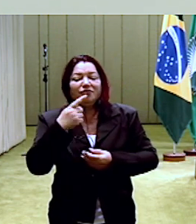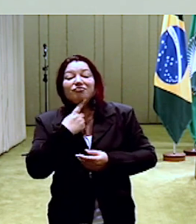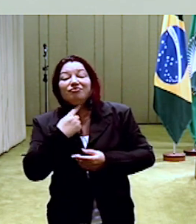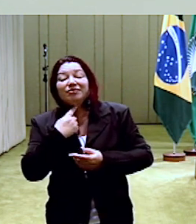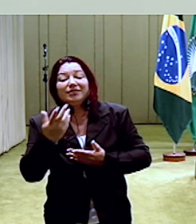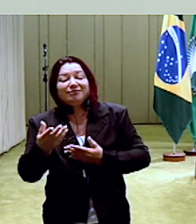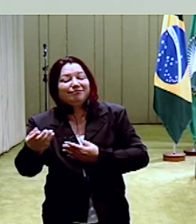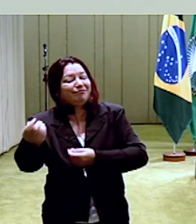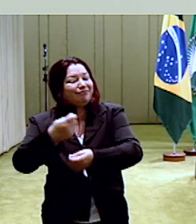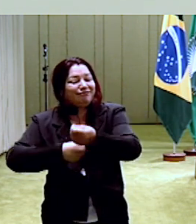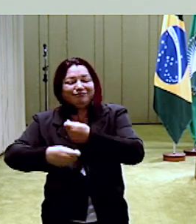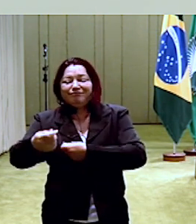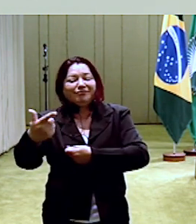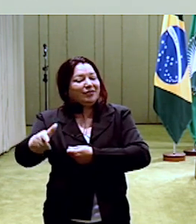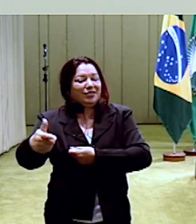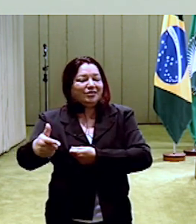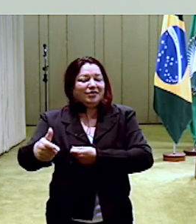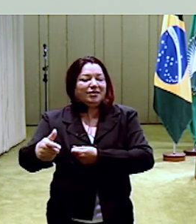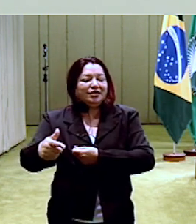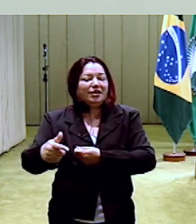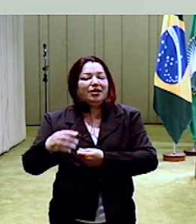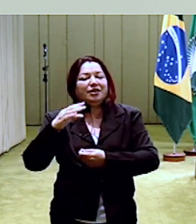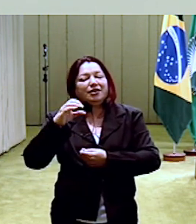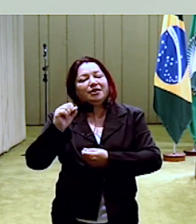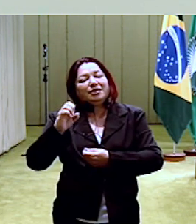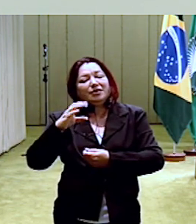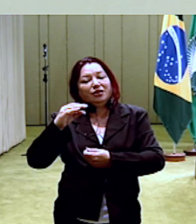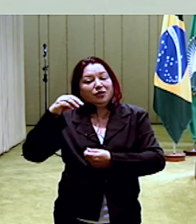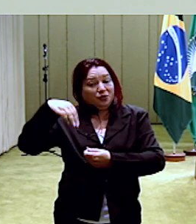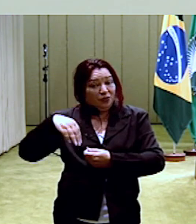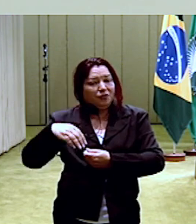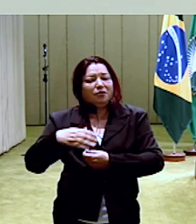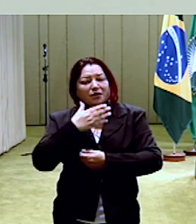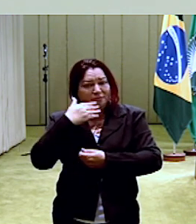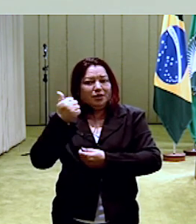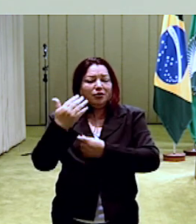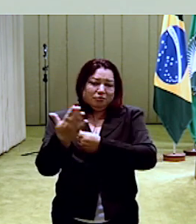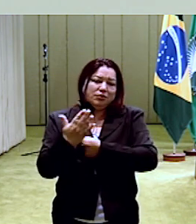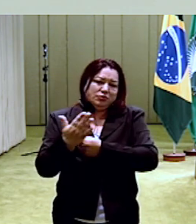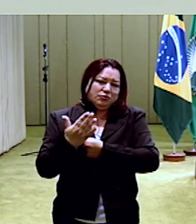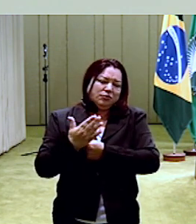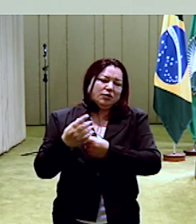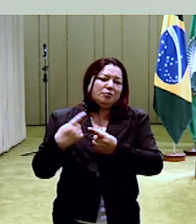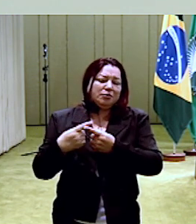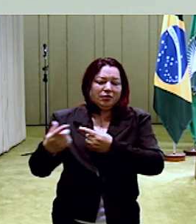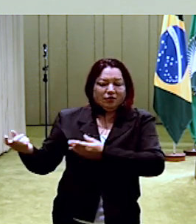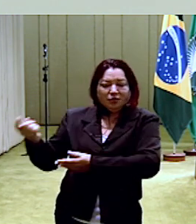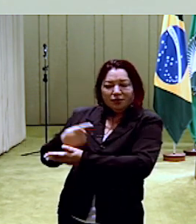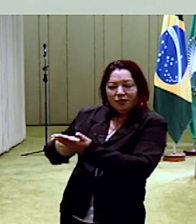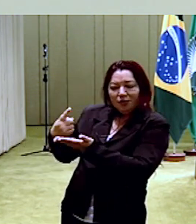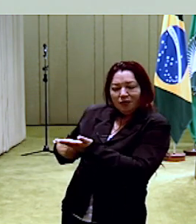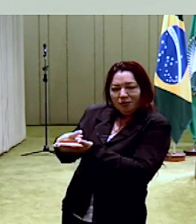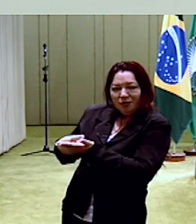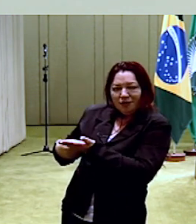para essa contraparte. Aí eu acho que o SECOM poderia ajudar, pegando um gancho na terceira. Se tivesse de alguma forma uma parceria do SECOM